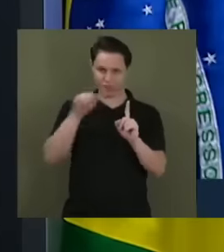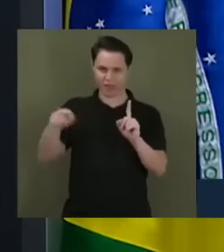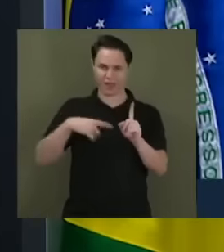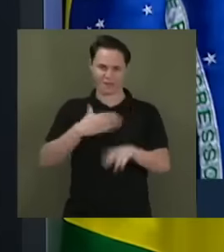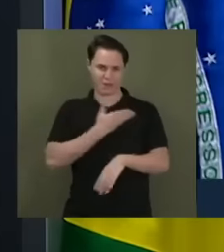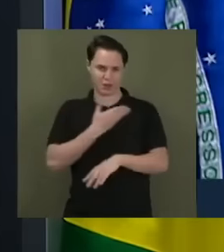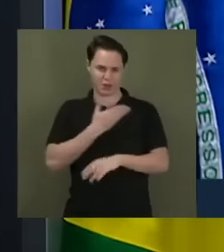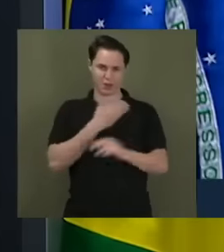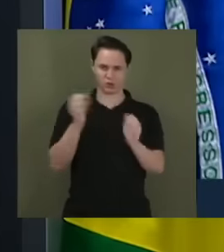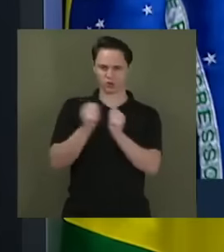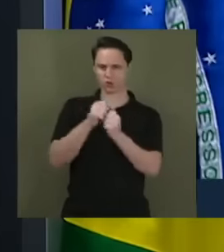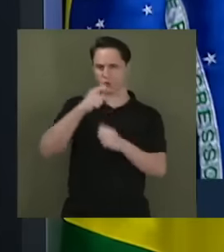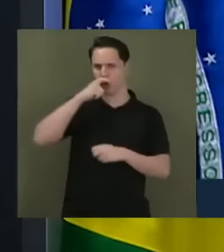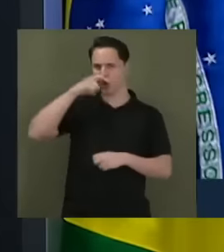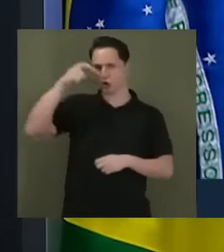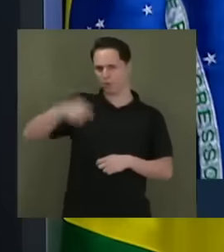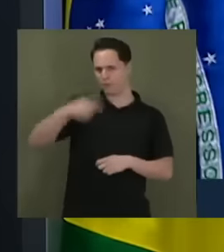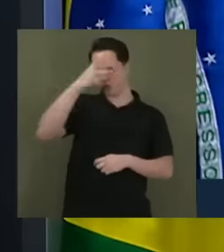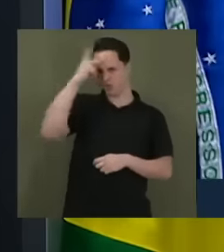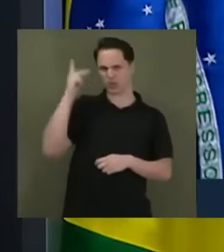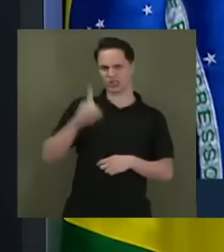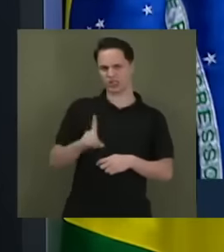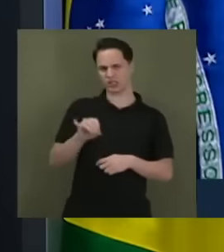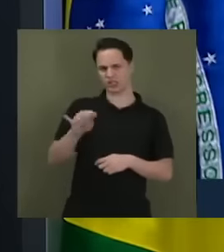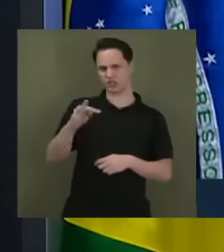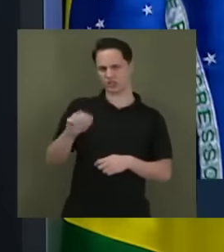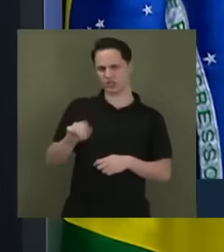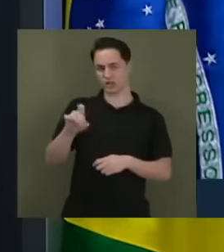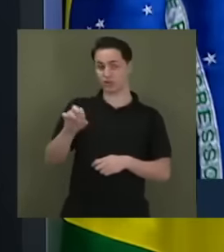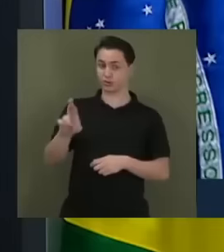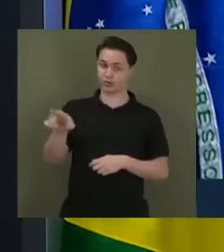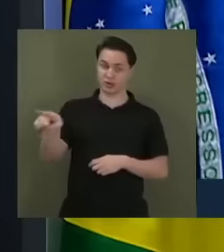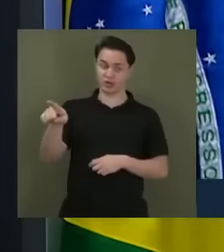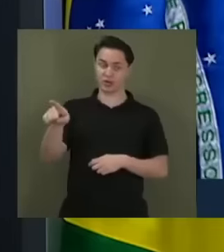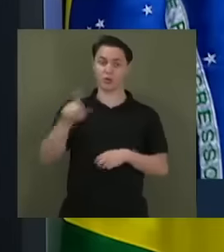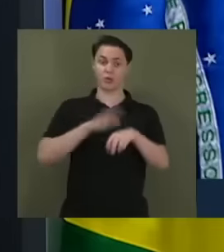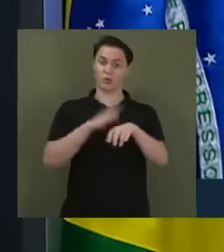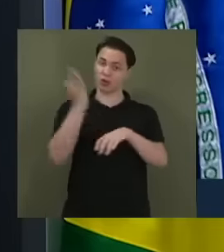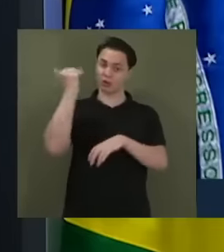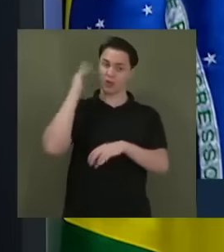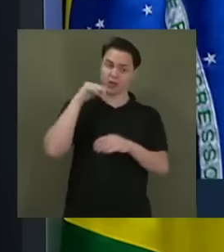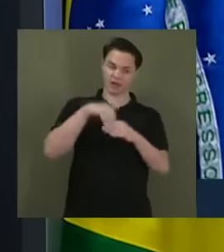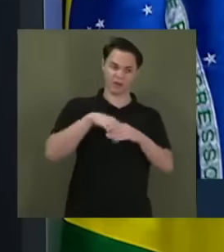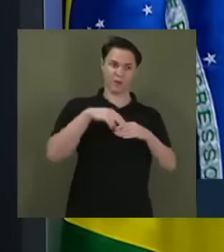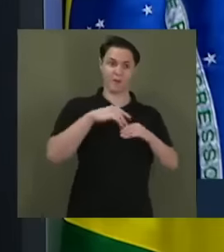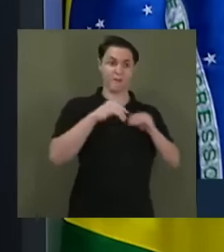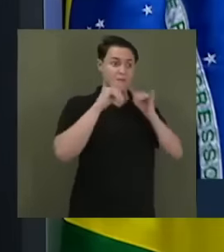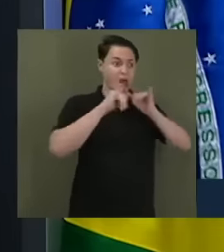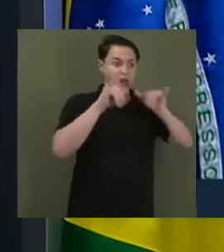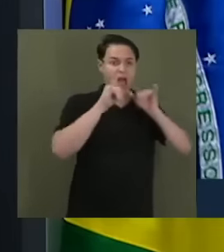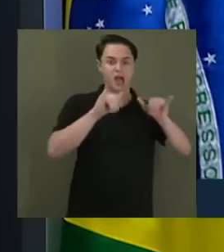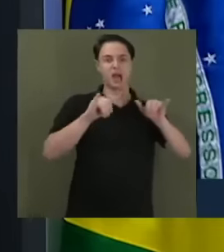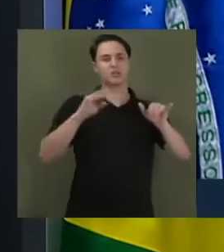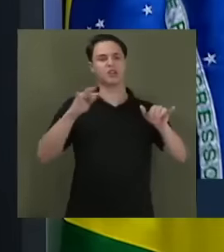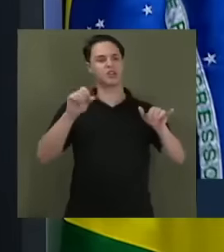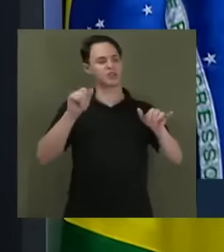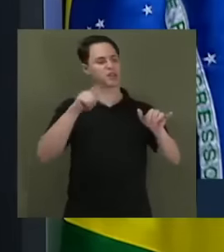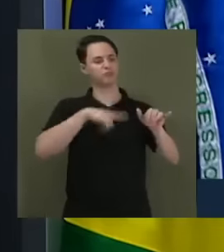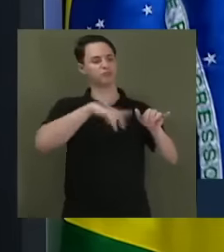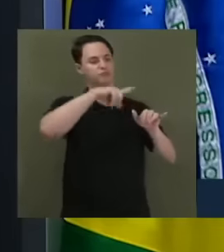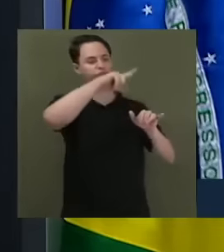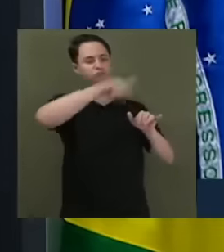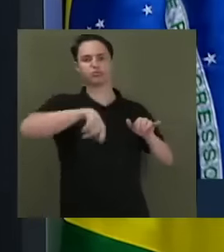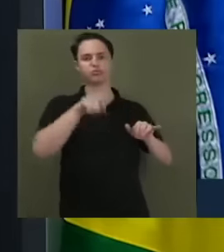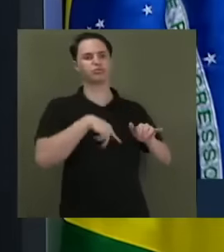lula com ditadores sangrentos covardes A exemplo de Nicolás Maduro e Daniel Ortega senhor